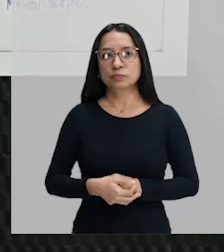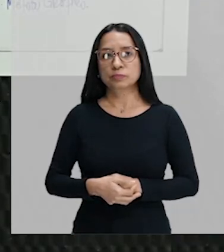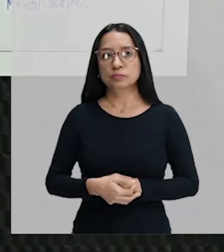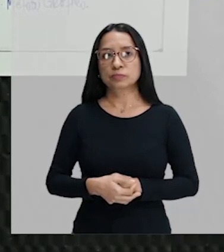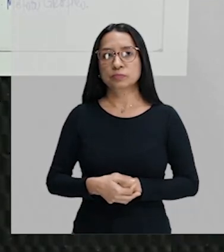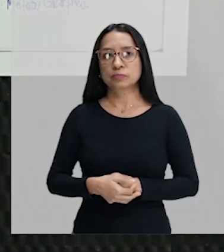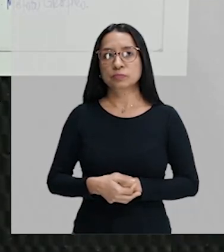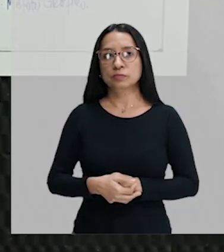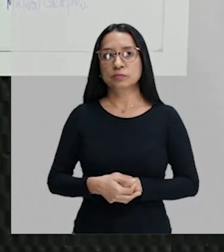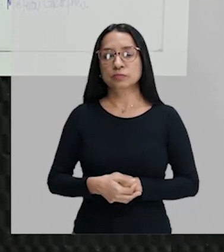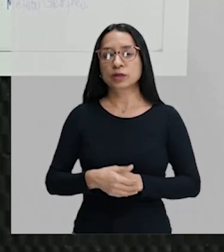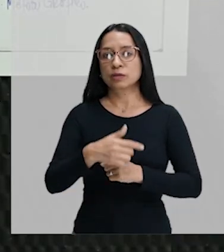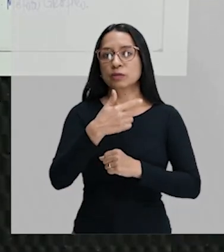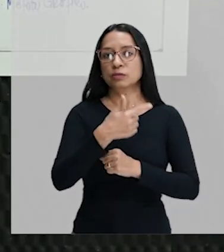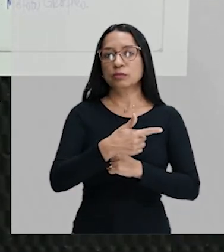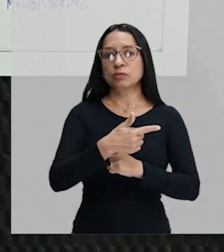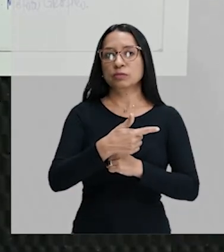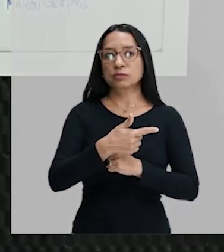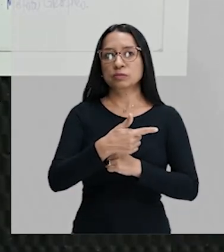multiplicado por menos 1